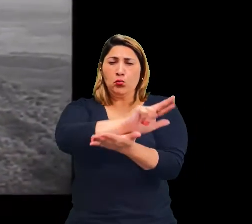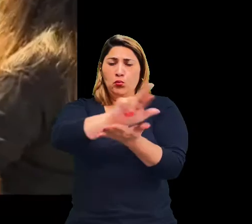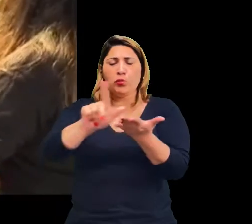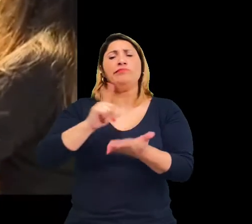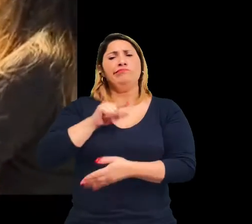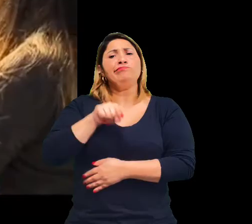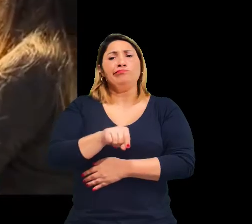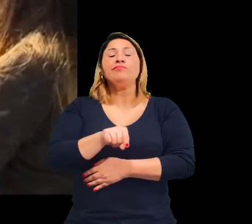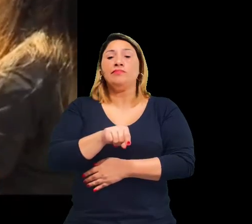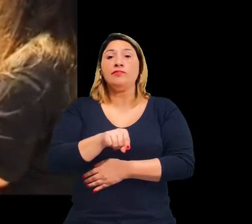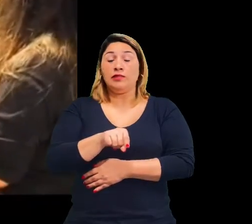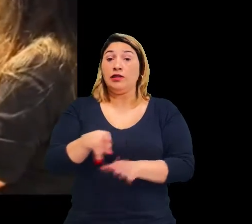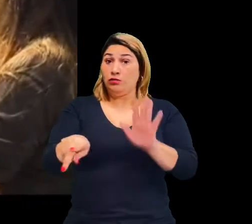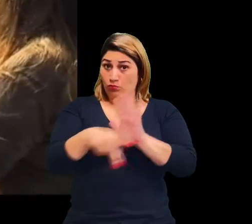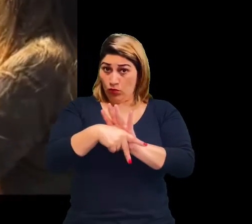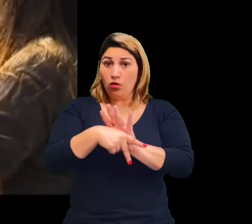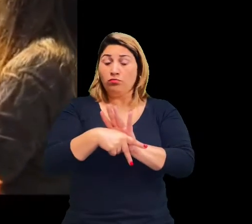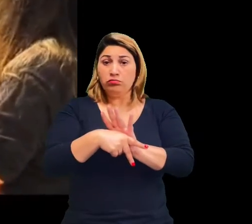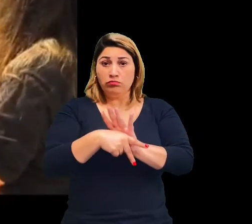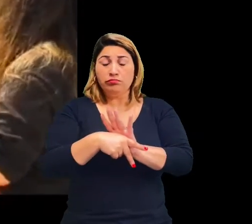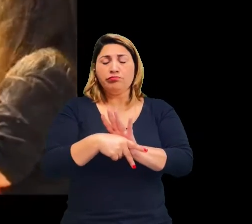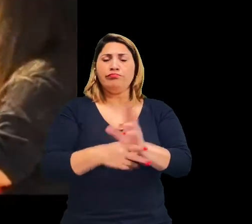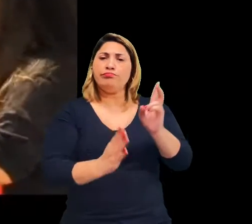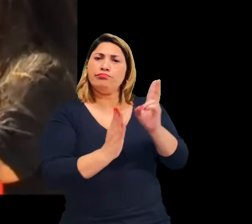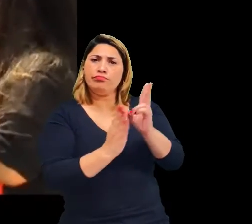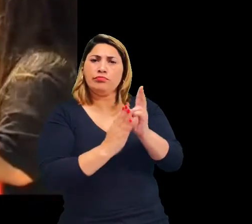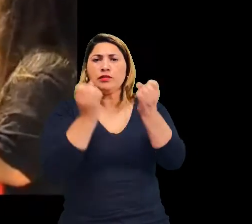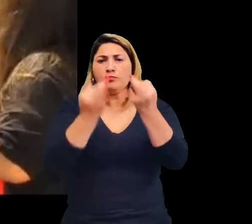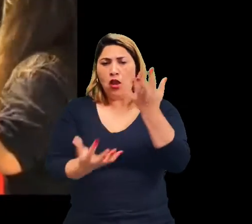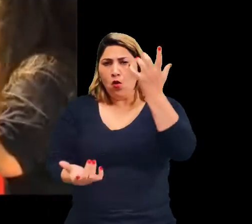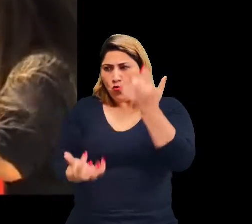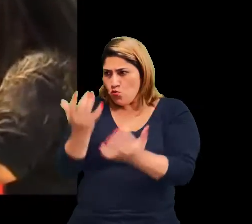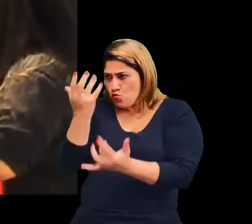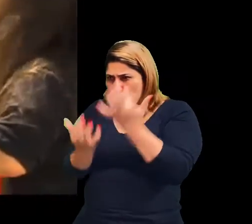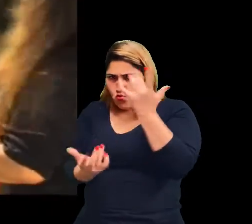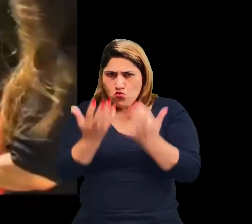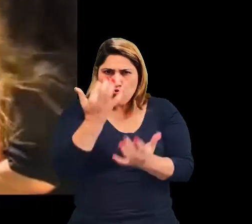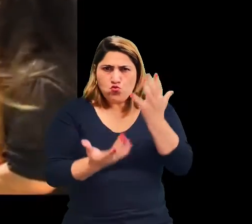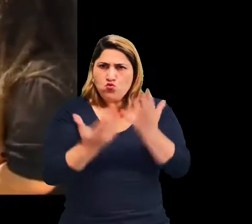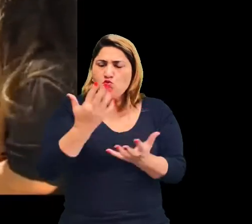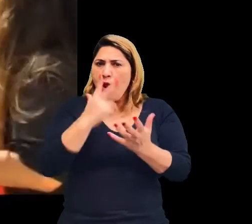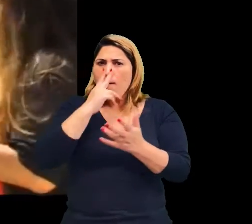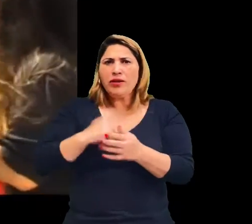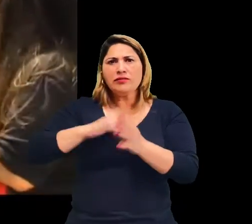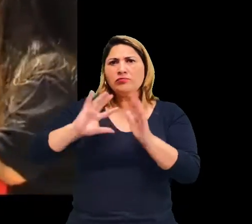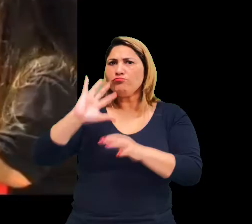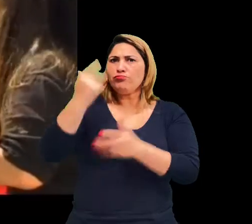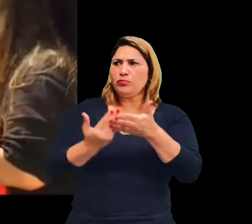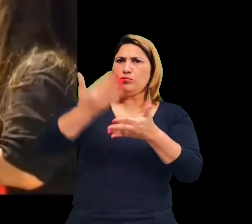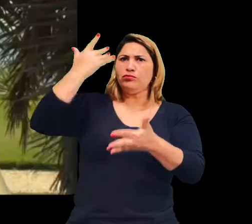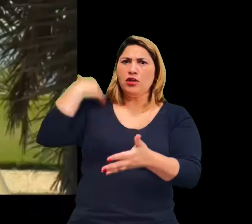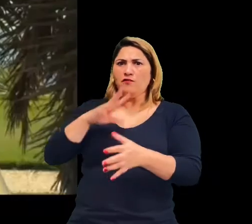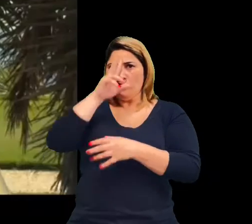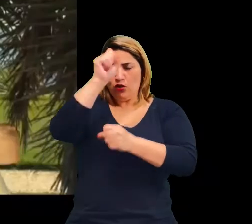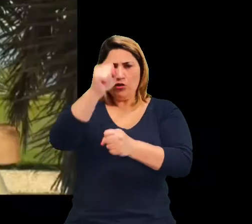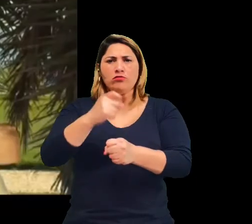Os próprios pataxós falam do fogo de Barra Velha como um episódio muito forte, né? Foi tiroteio, foi matança,